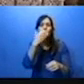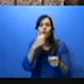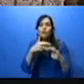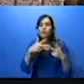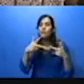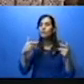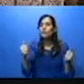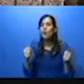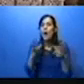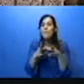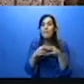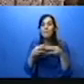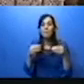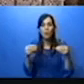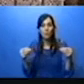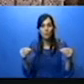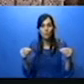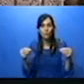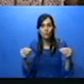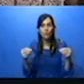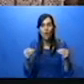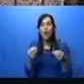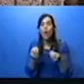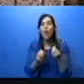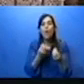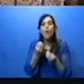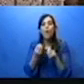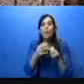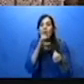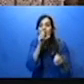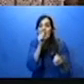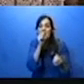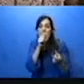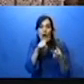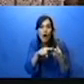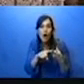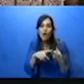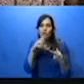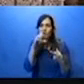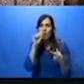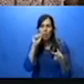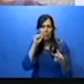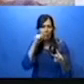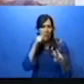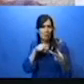plantações de mamão, frutas cítricas como a lima, a laranja, o limão.